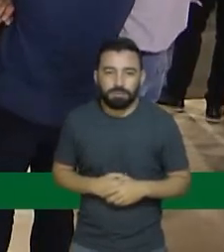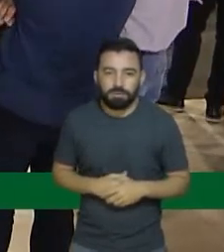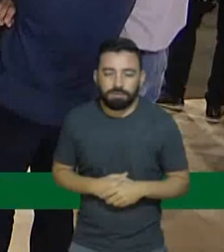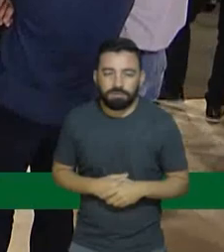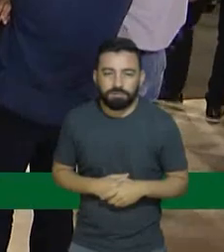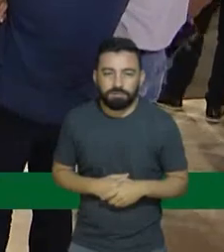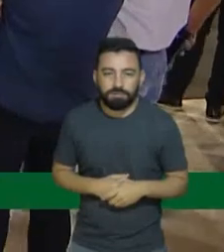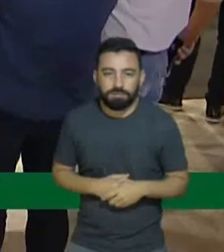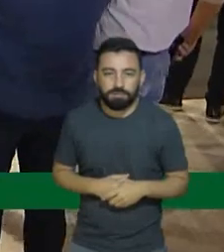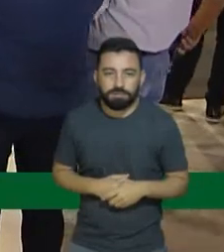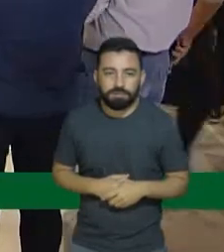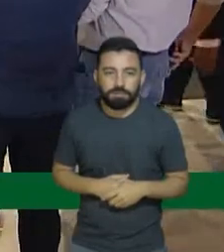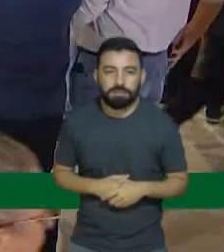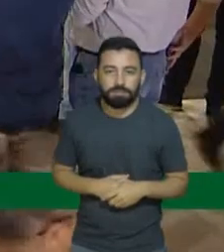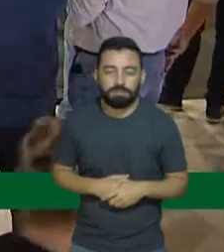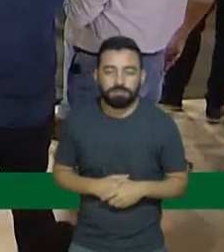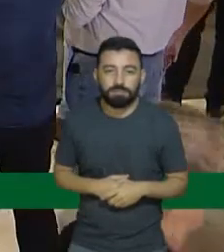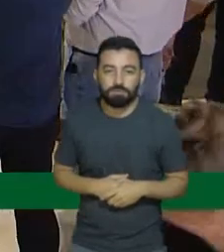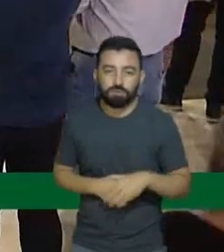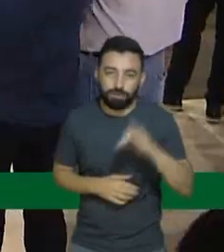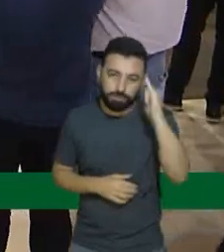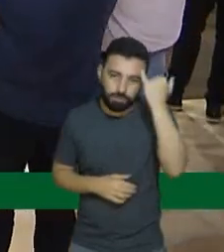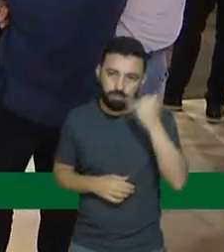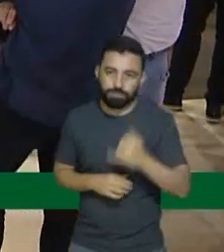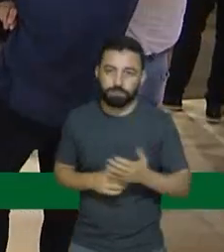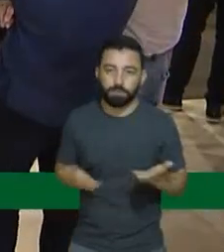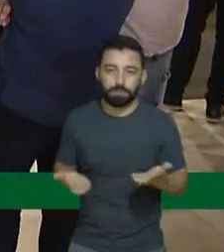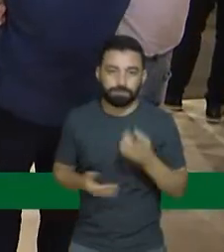Martins Deputado Jair Mioto